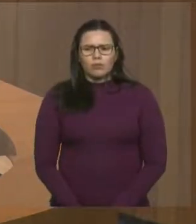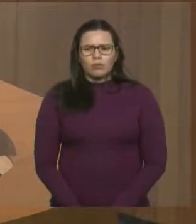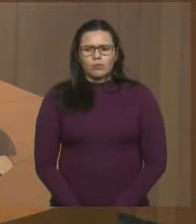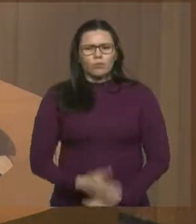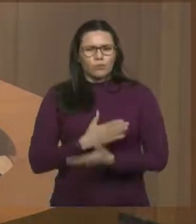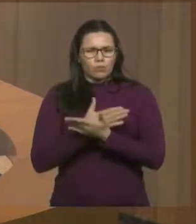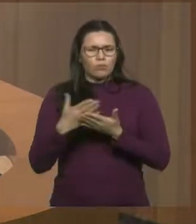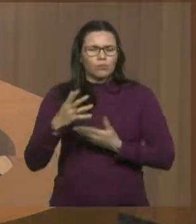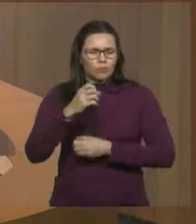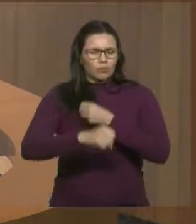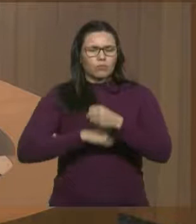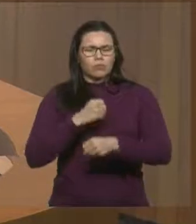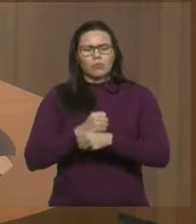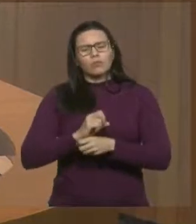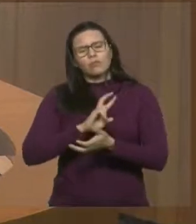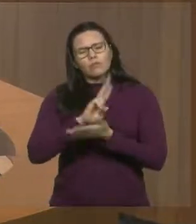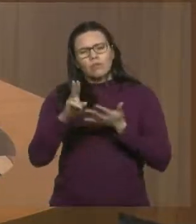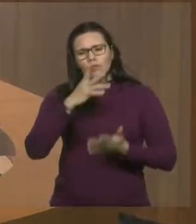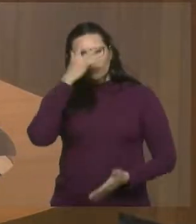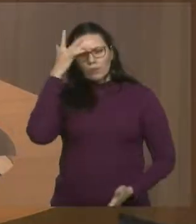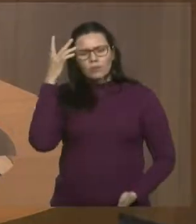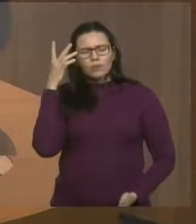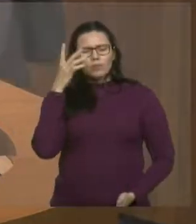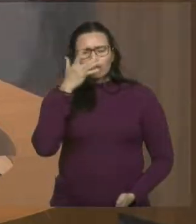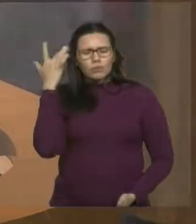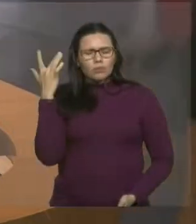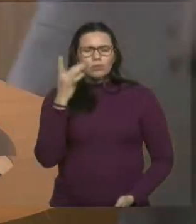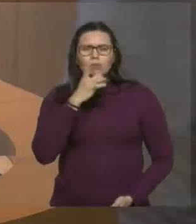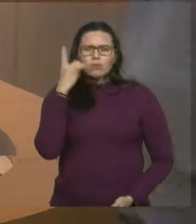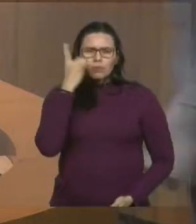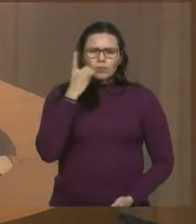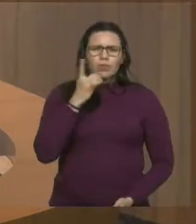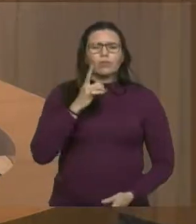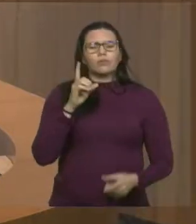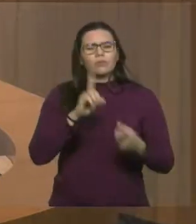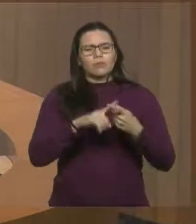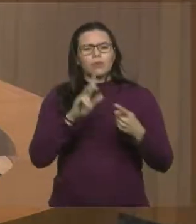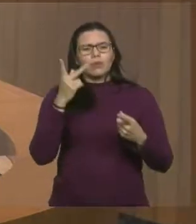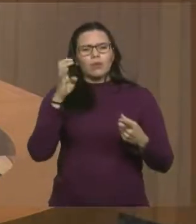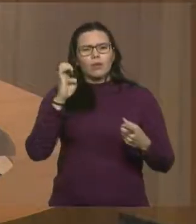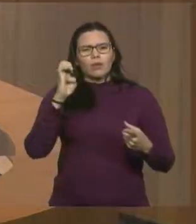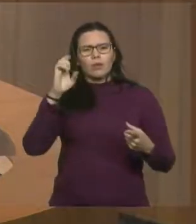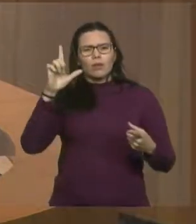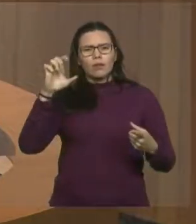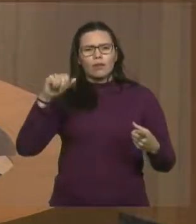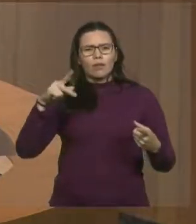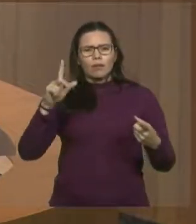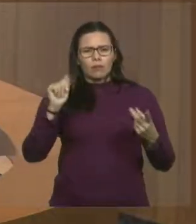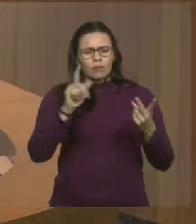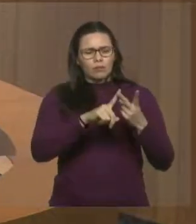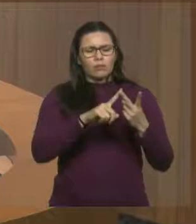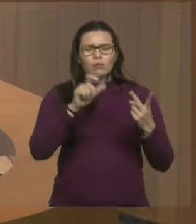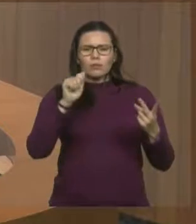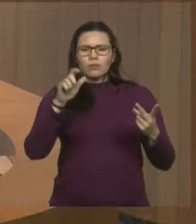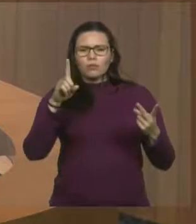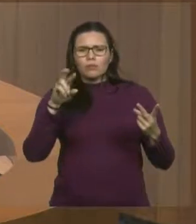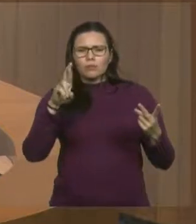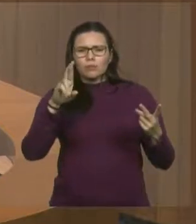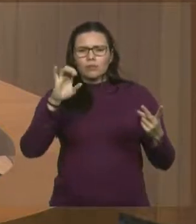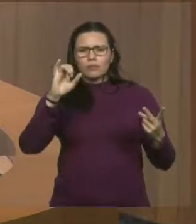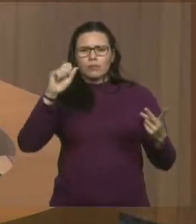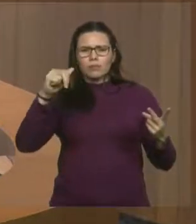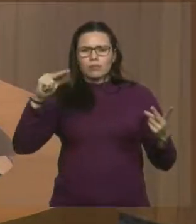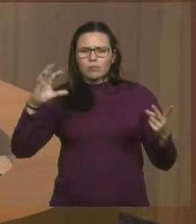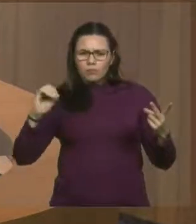do ano. Vários deputados participaram, a deputada Helena, o deputado Adriano, uma série de deputados estiveram lá juntos nessa resolução